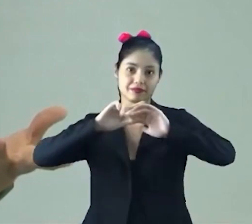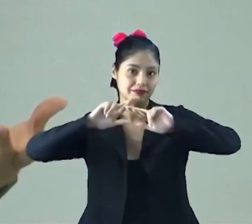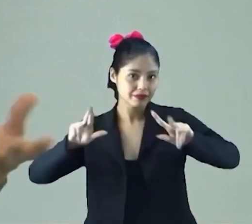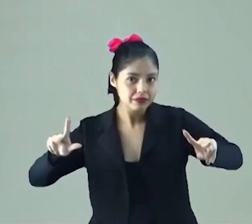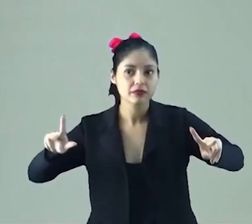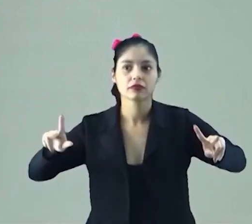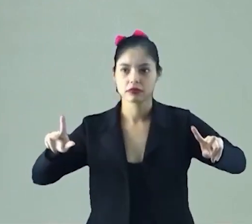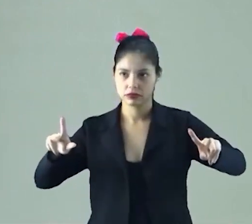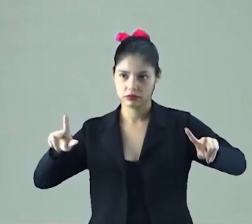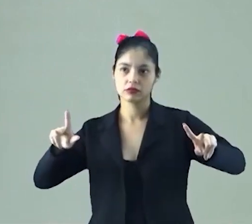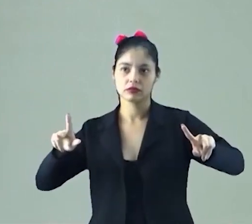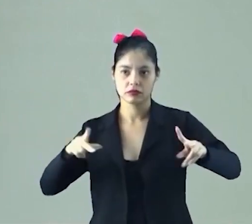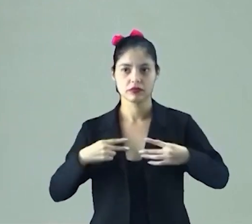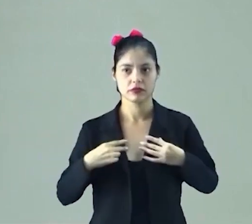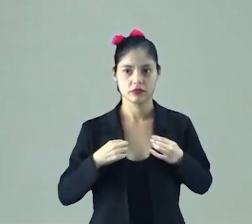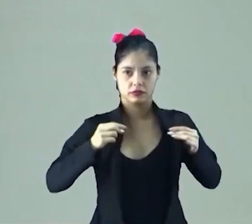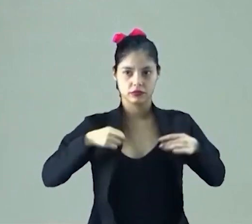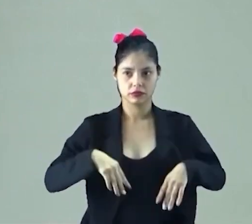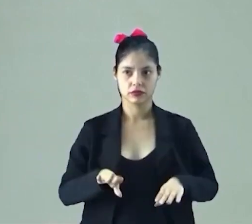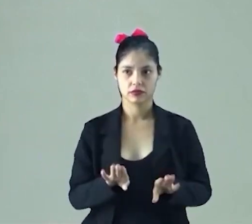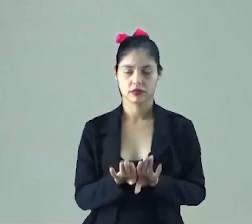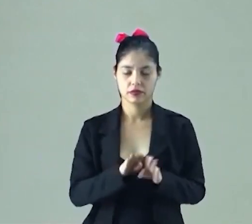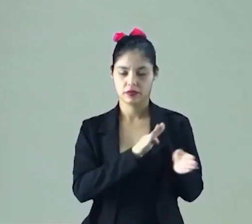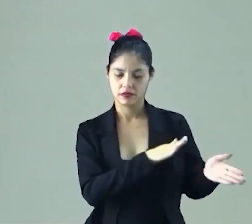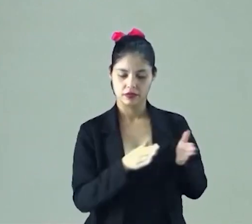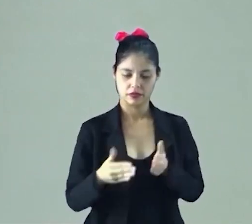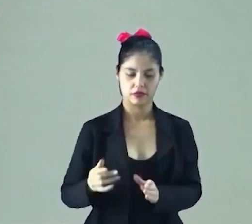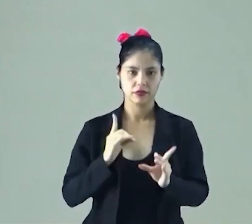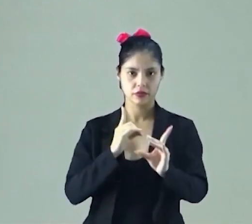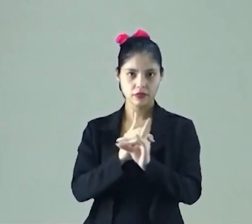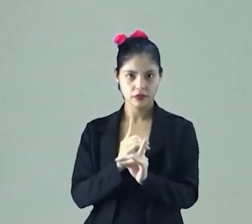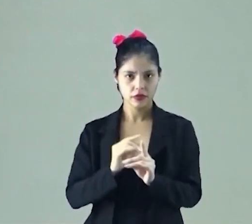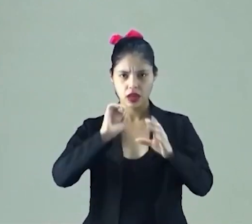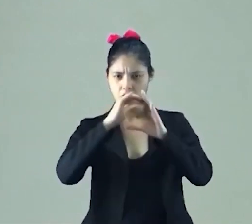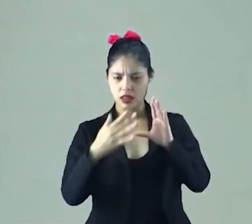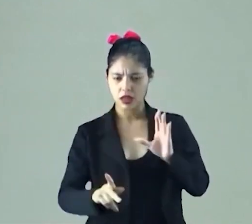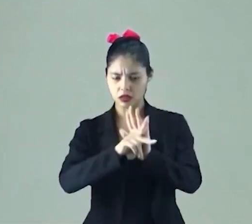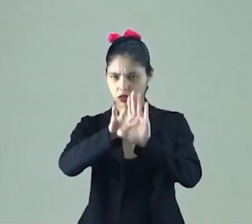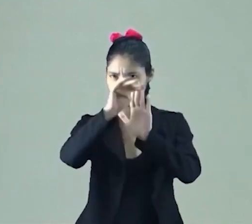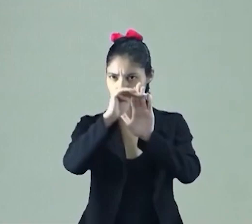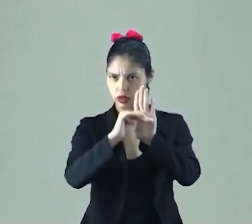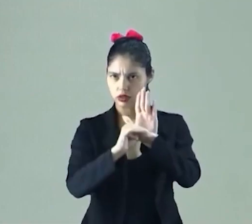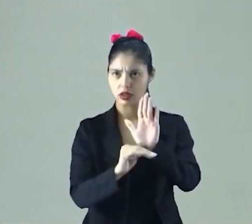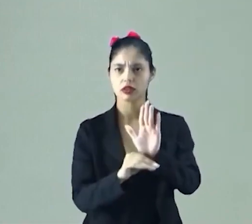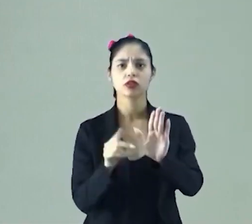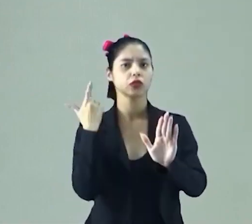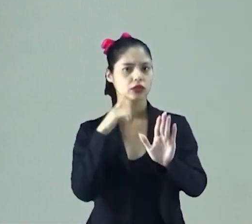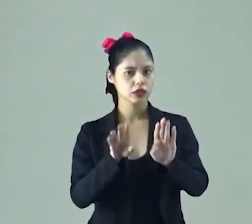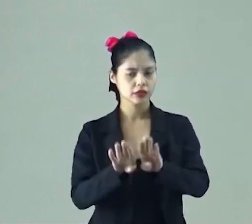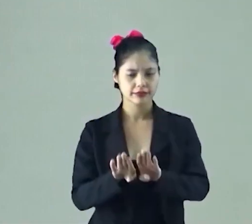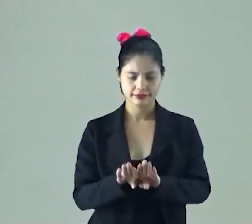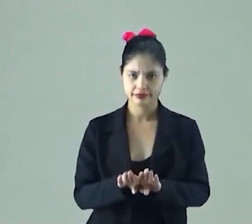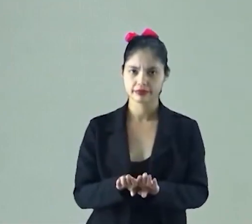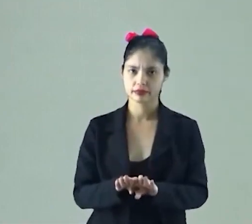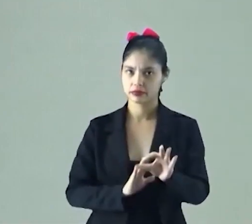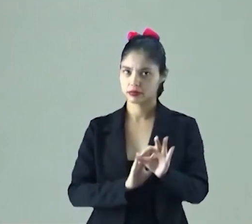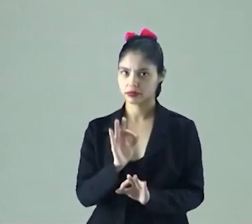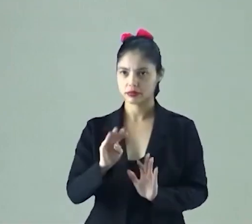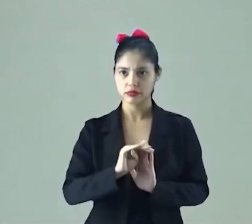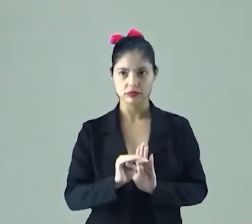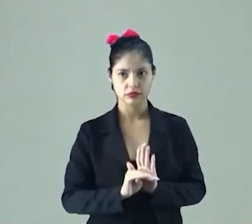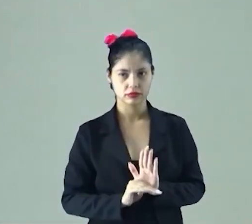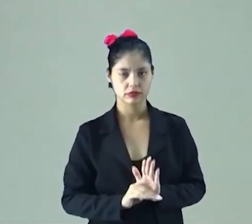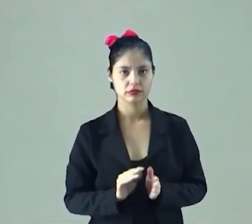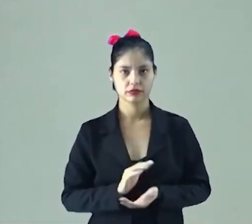uma semelhança, mas a gente, a partir da identificação das características, a gente consegue então classificar esse organismo.